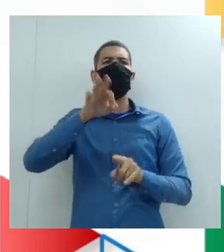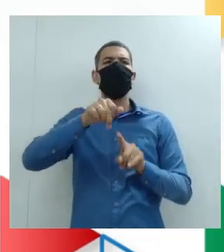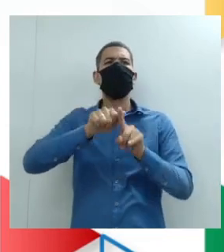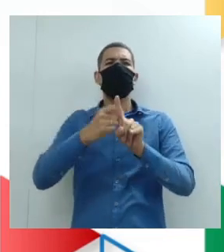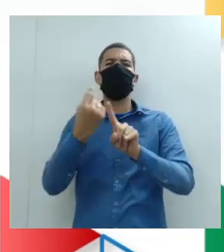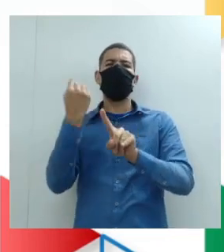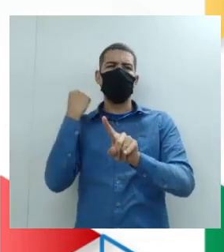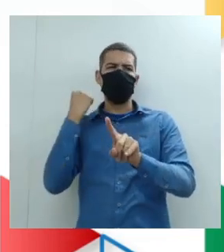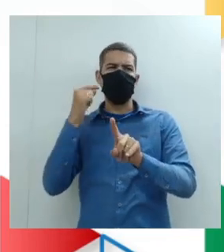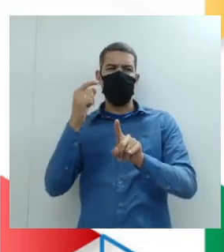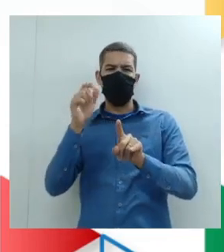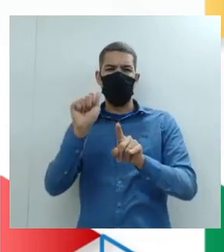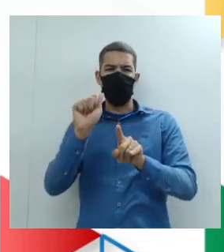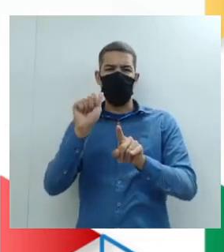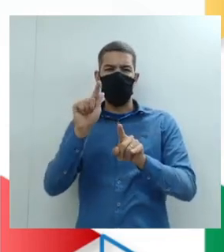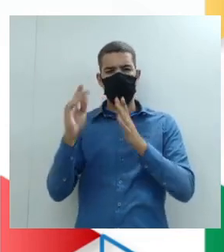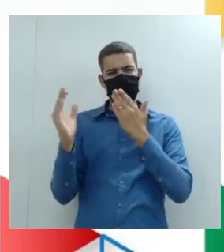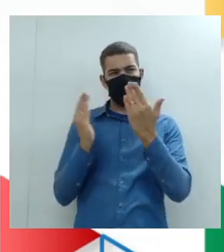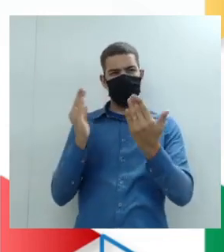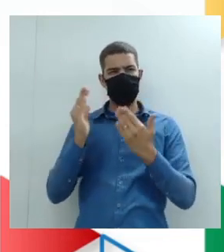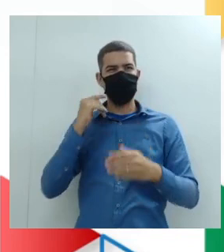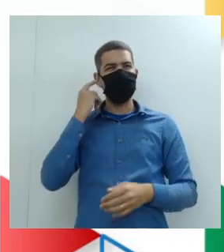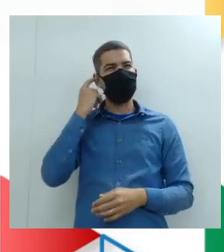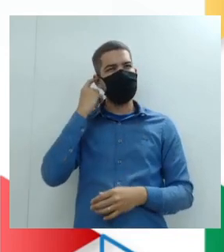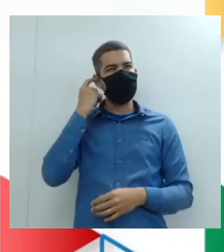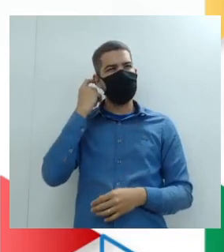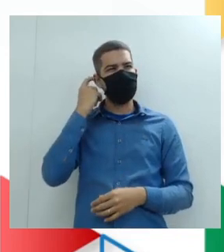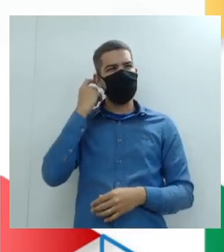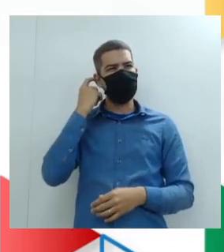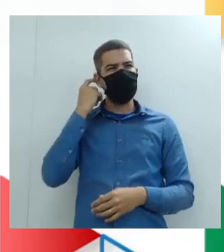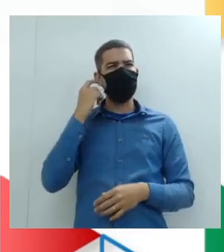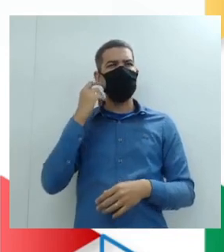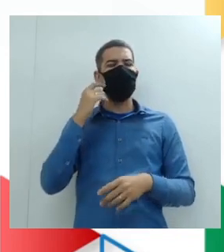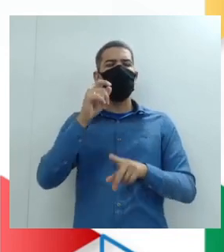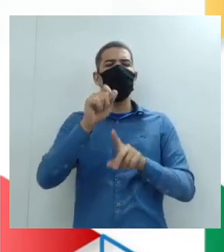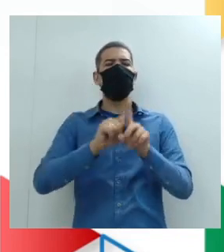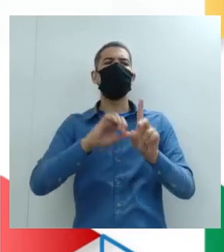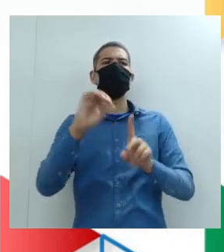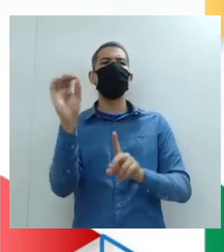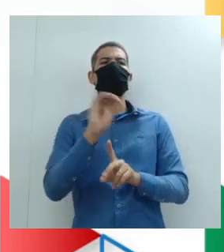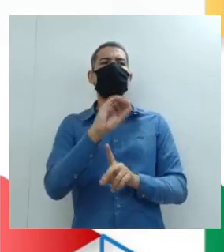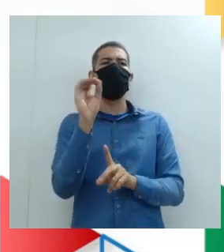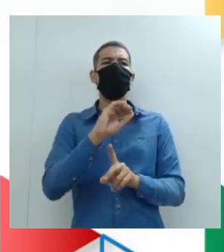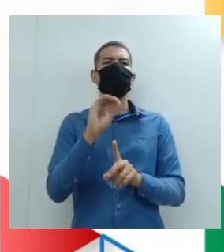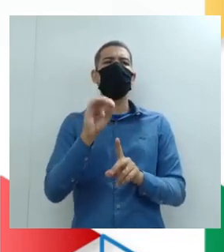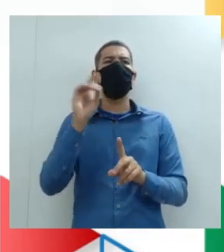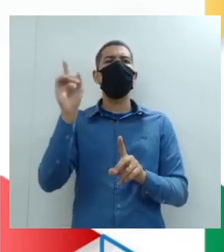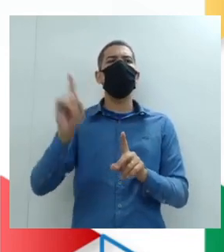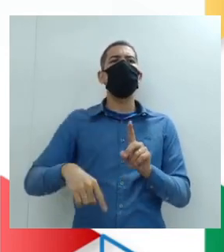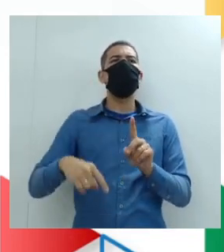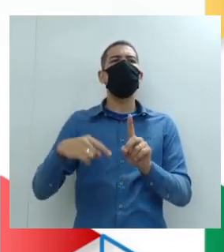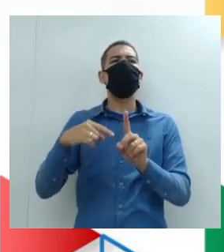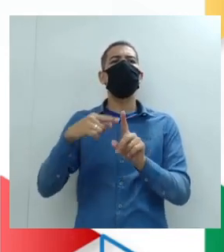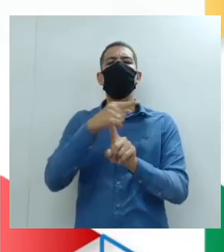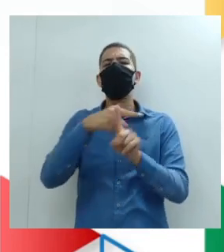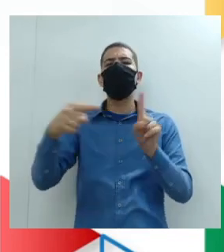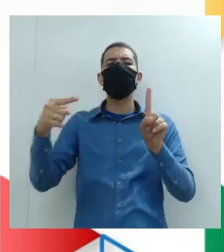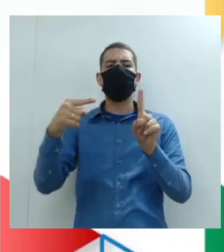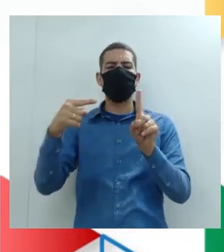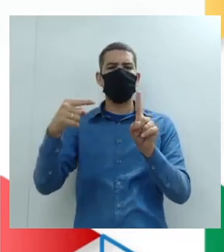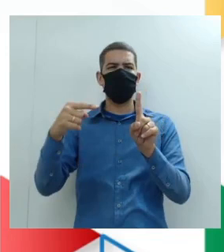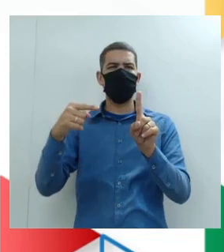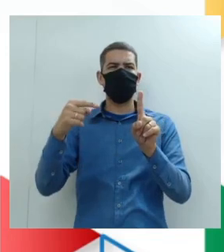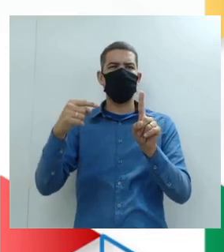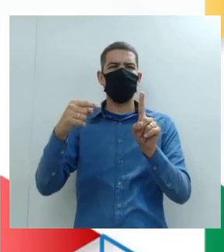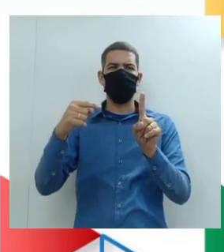de agosto, ok? A queda no mês de outubro foi exatamente a metade desse número. Qual